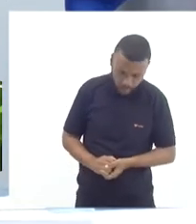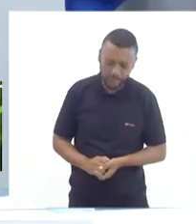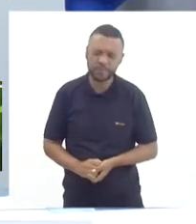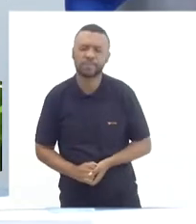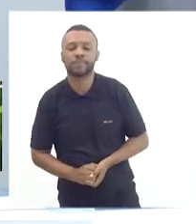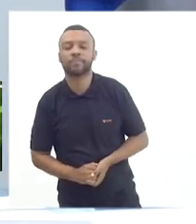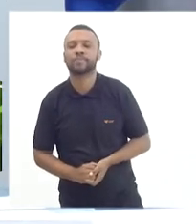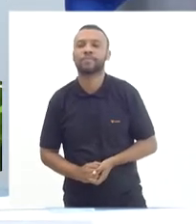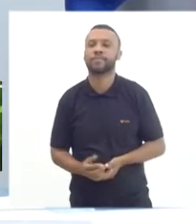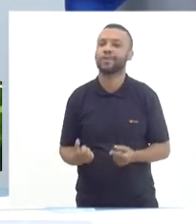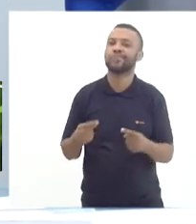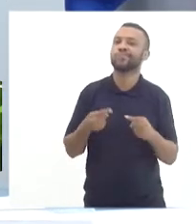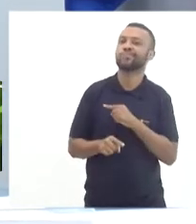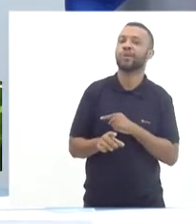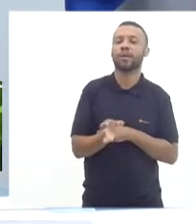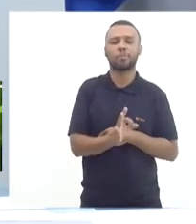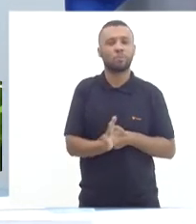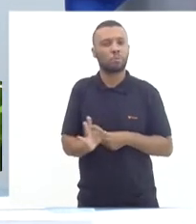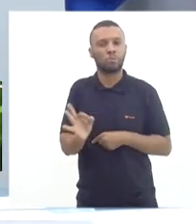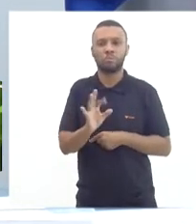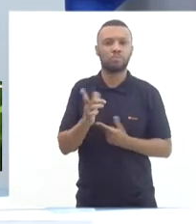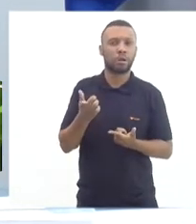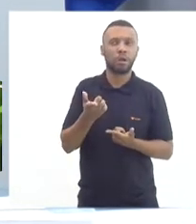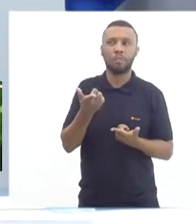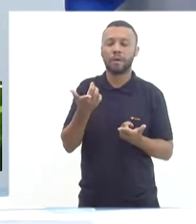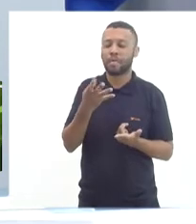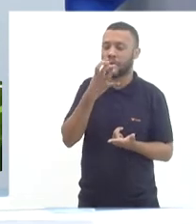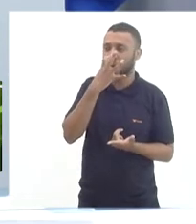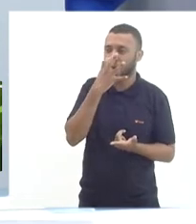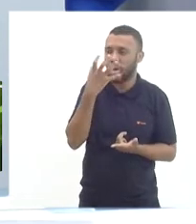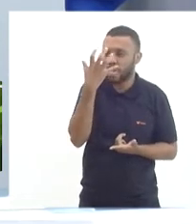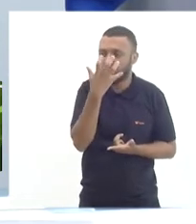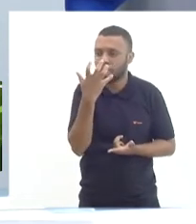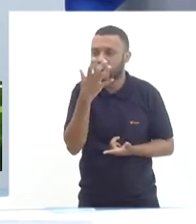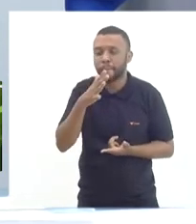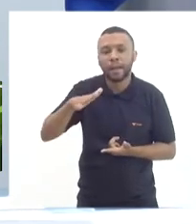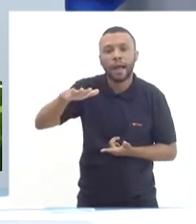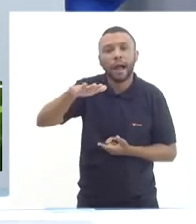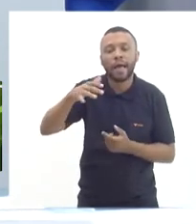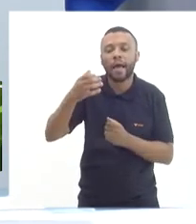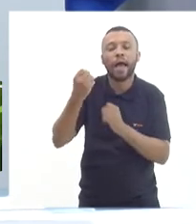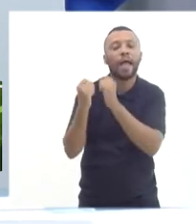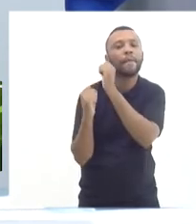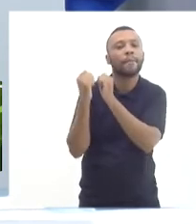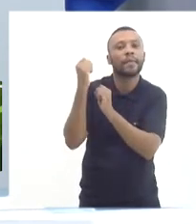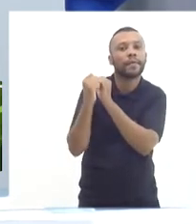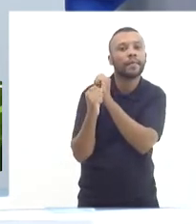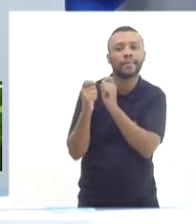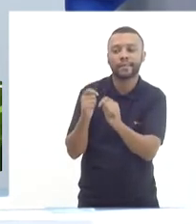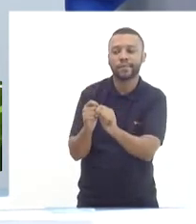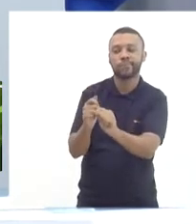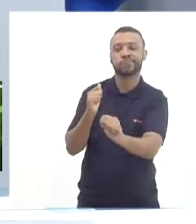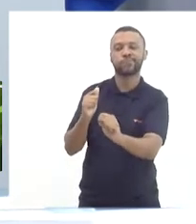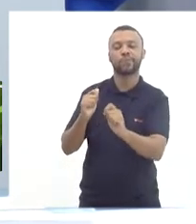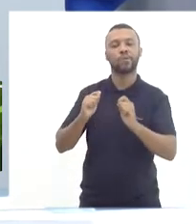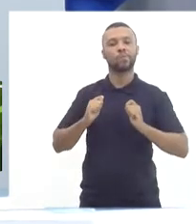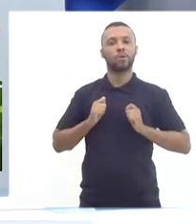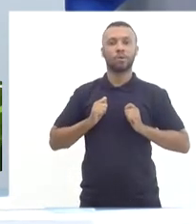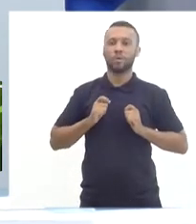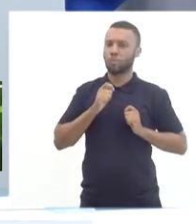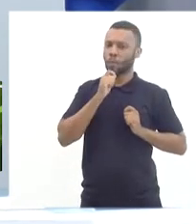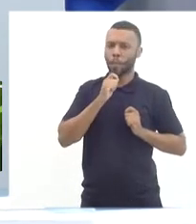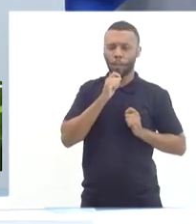Não pelo meu encantamento pelo segmento empresarial que goza de benefício fiscal, não,